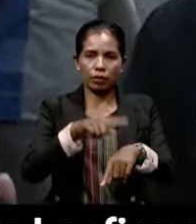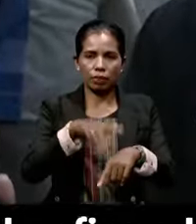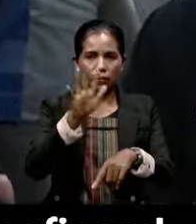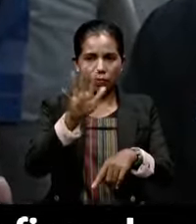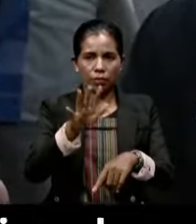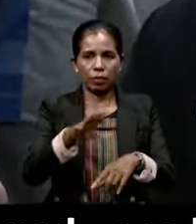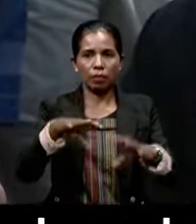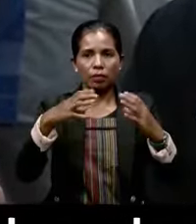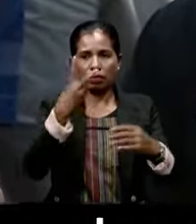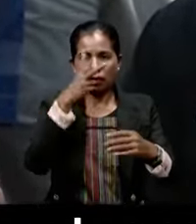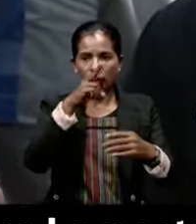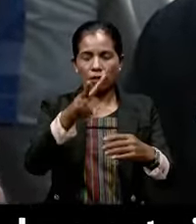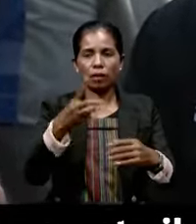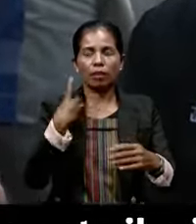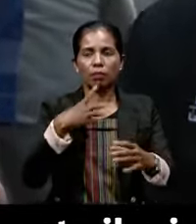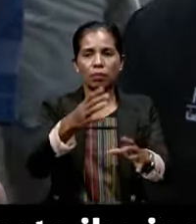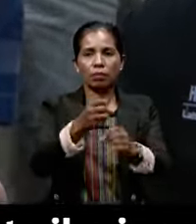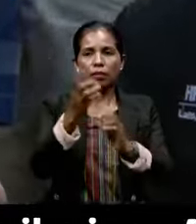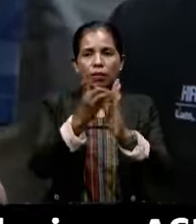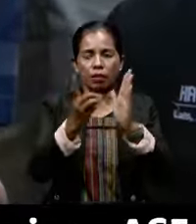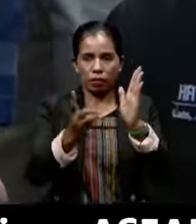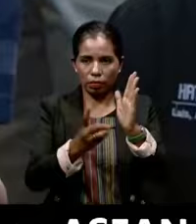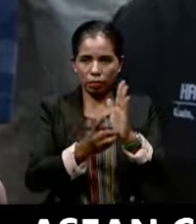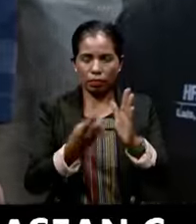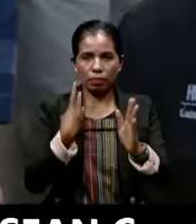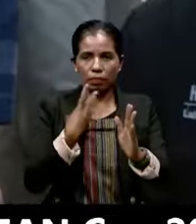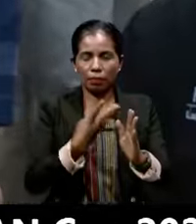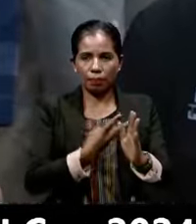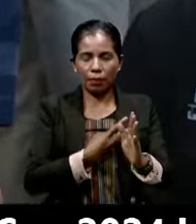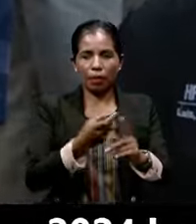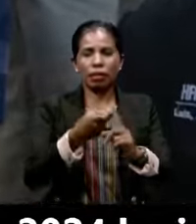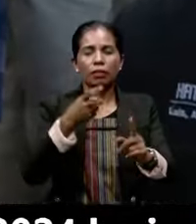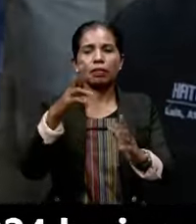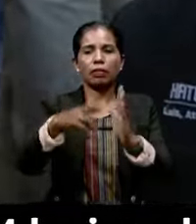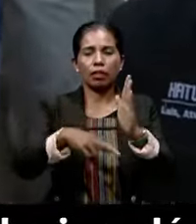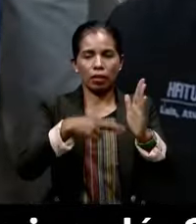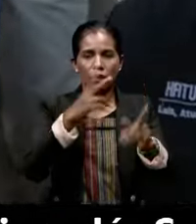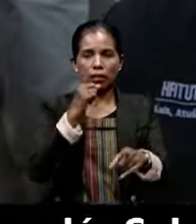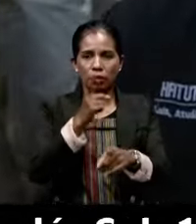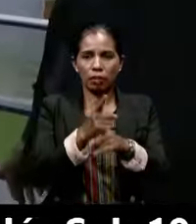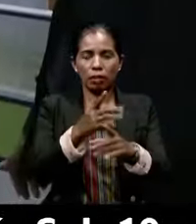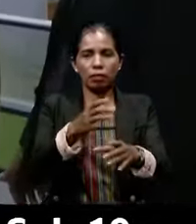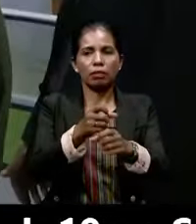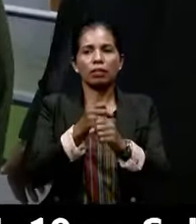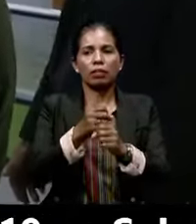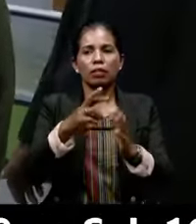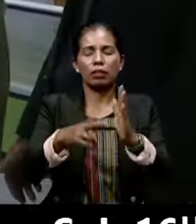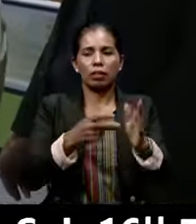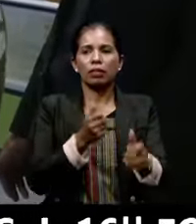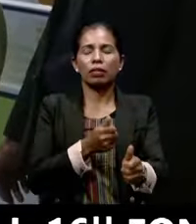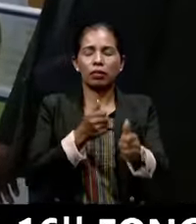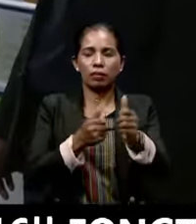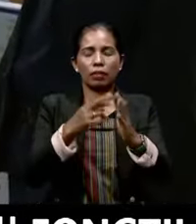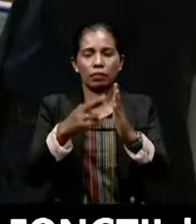i ami recolha ona hori ne komisaro liusi regras propio sei foti medidas tuir